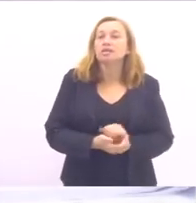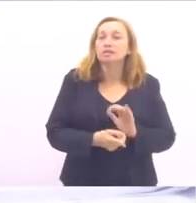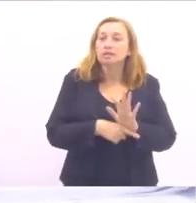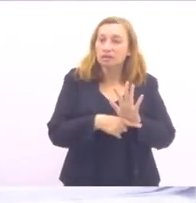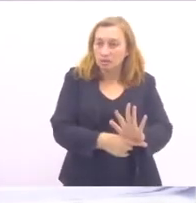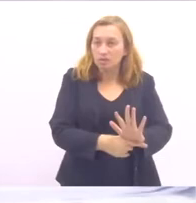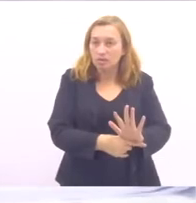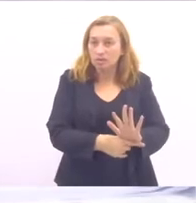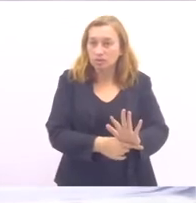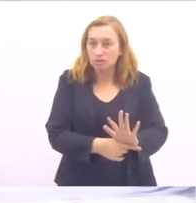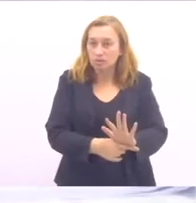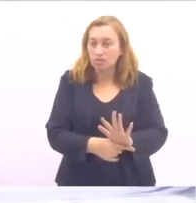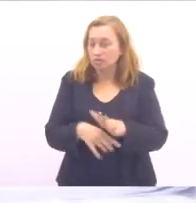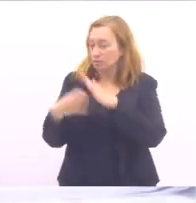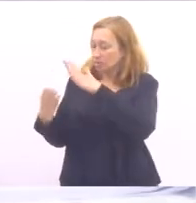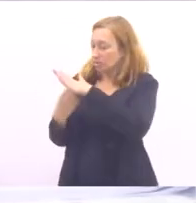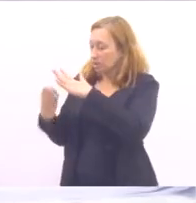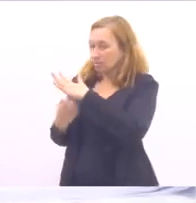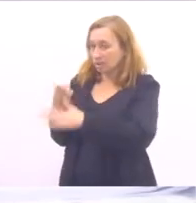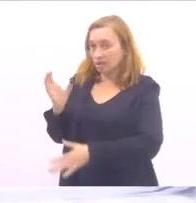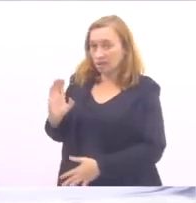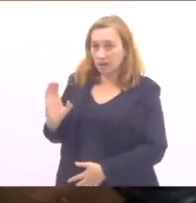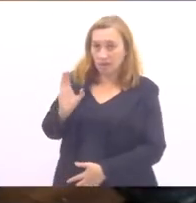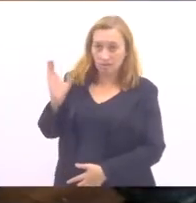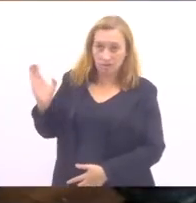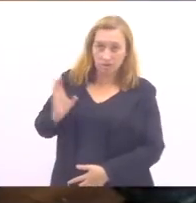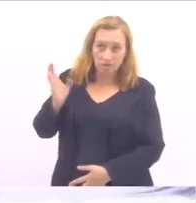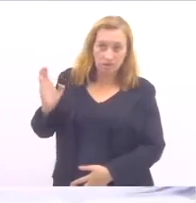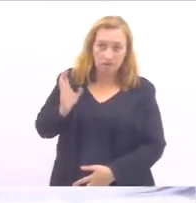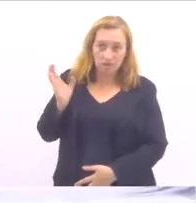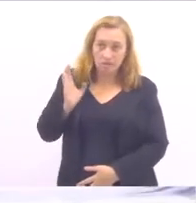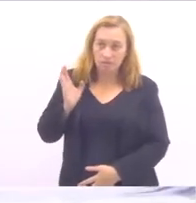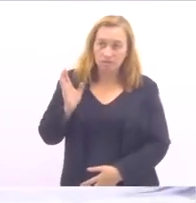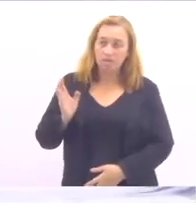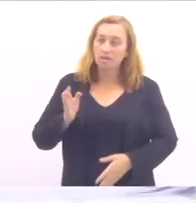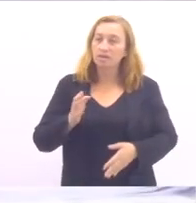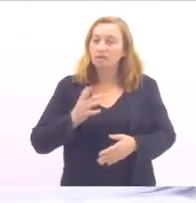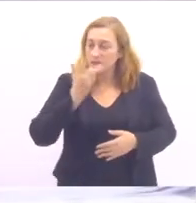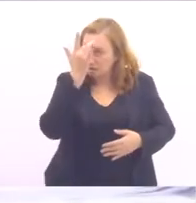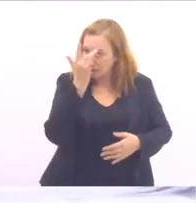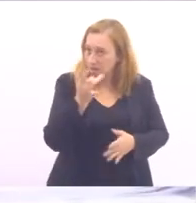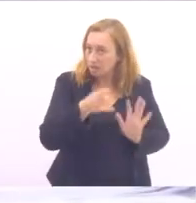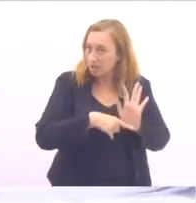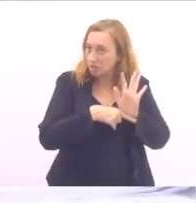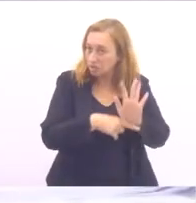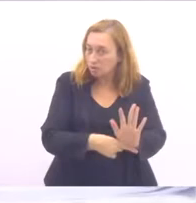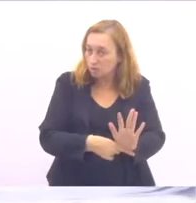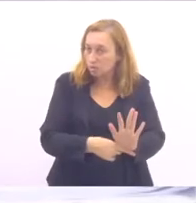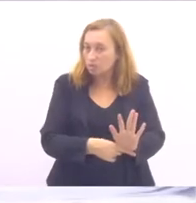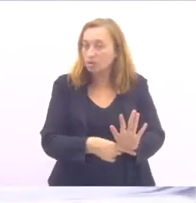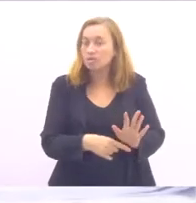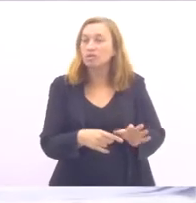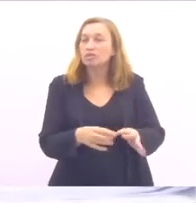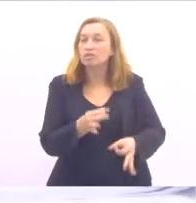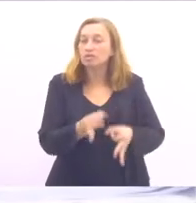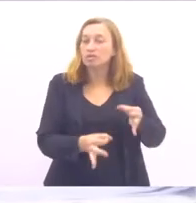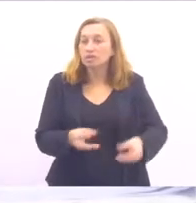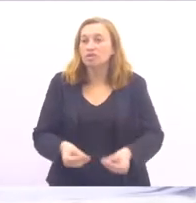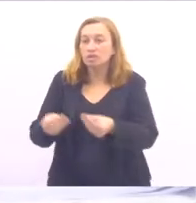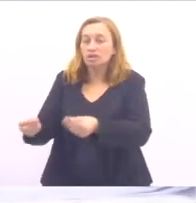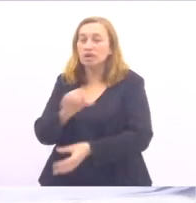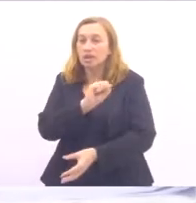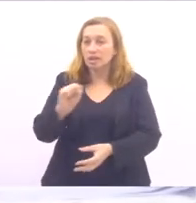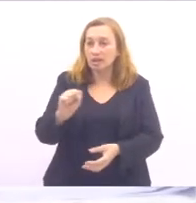beneficiou os ricos e facilitou que a justiça atasse as mãos do INEA. O INEA está com as